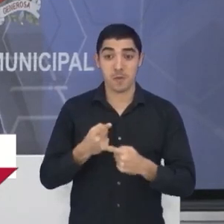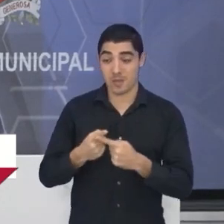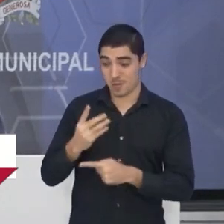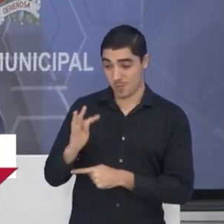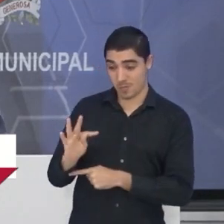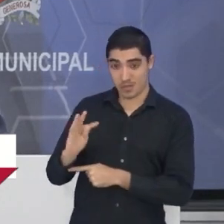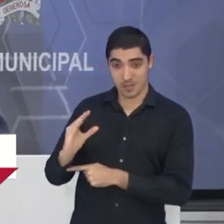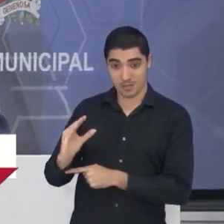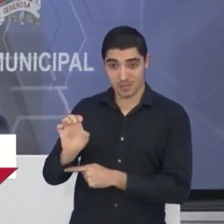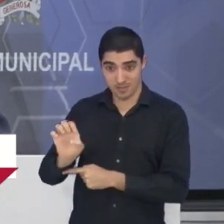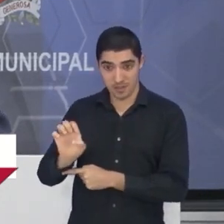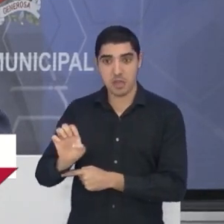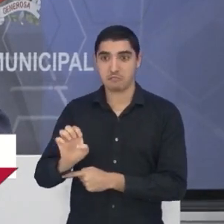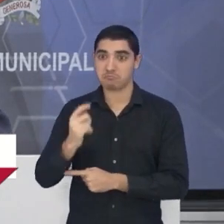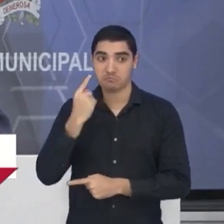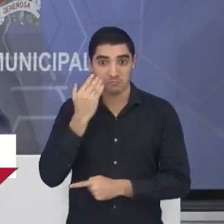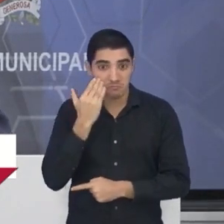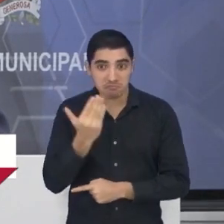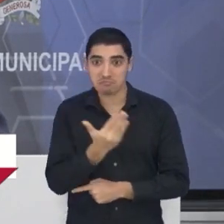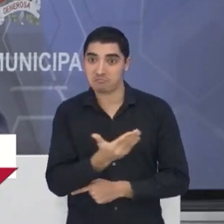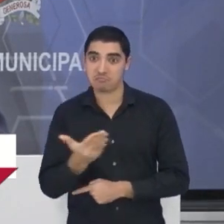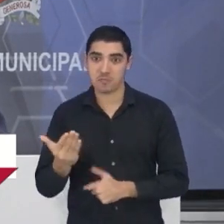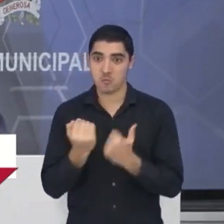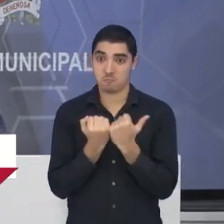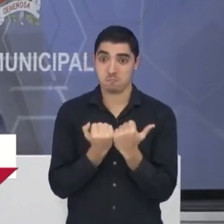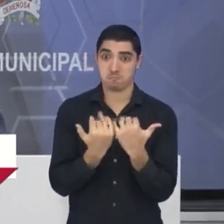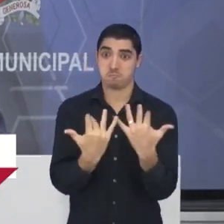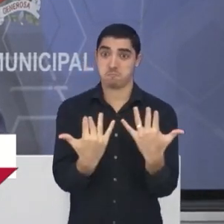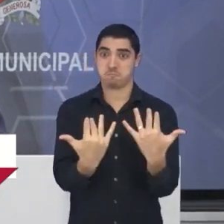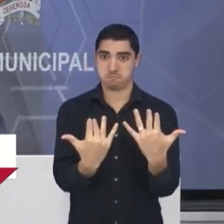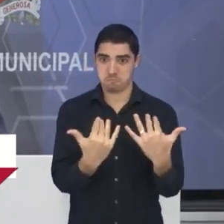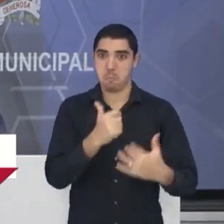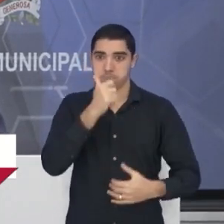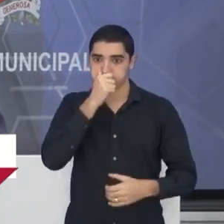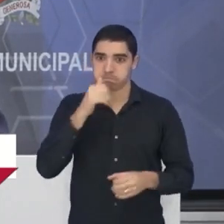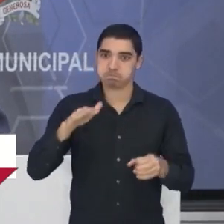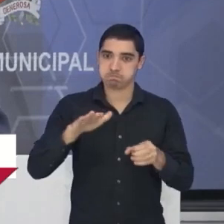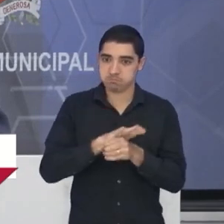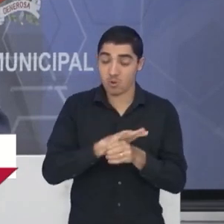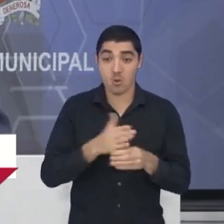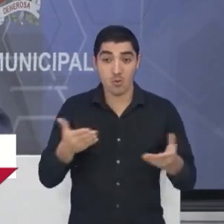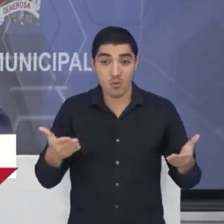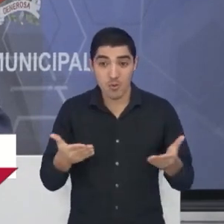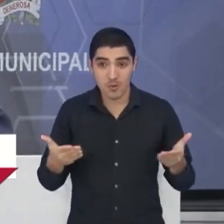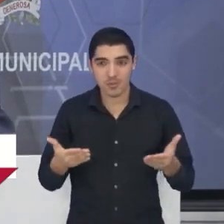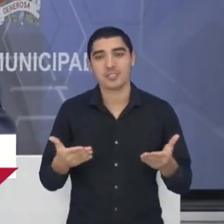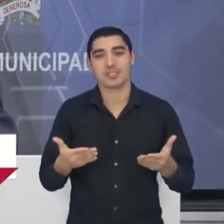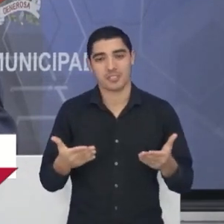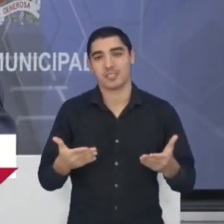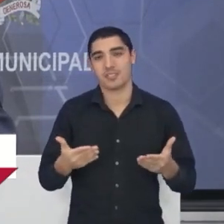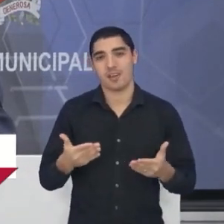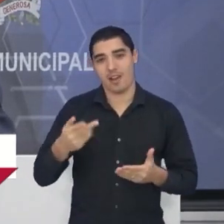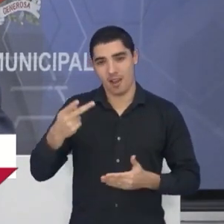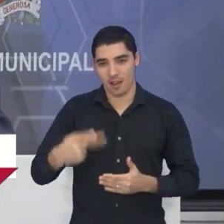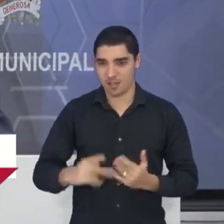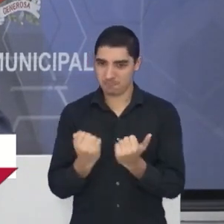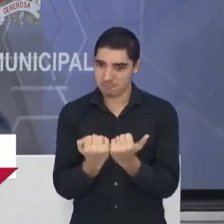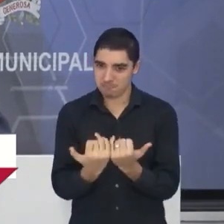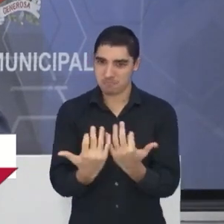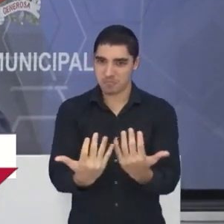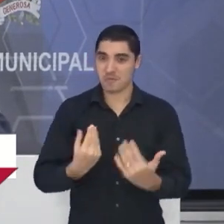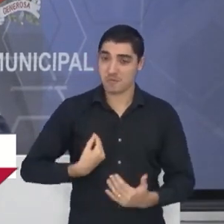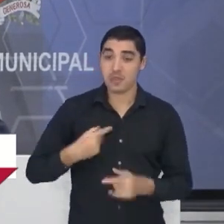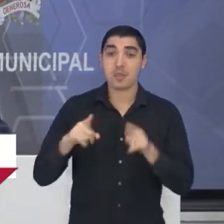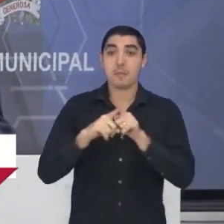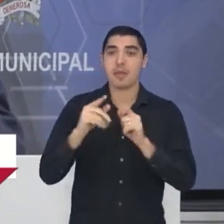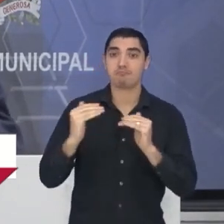Estado passa casa cheia em uma manhã como esta aqui tanto aqui no plenário como na galeria superior Muito obrigado à presença